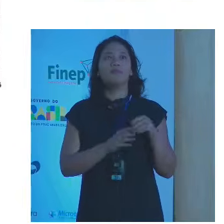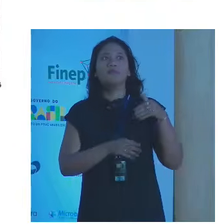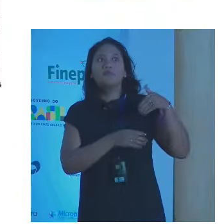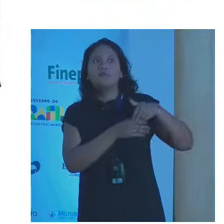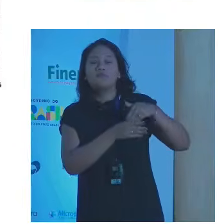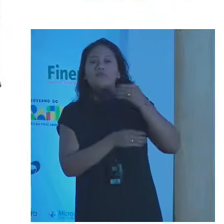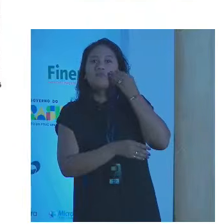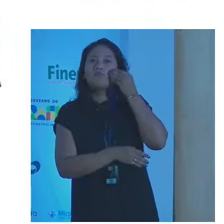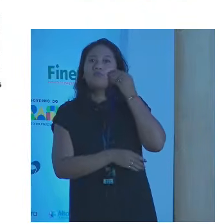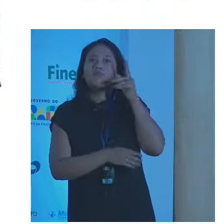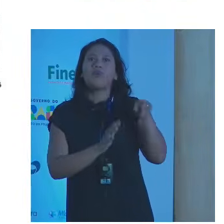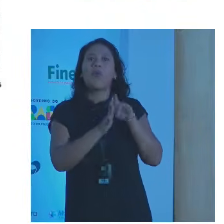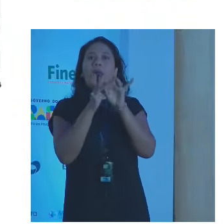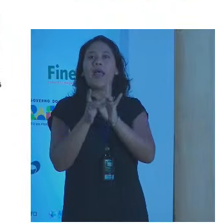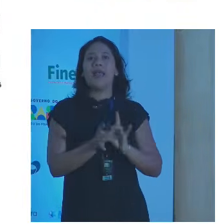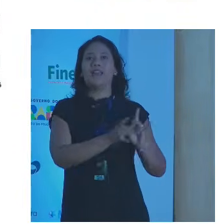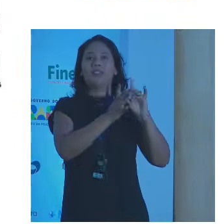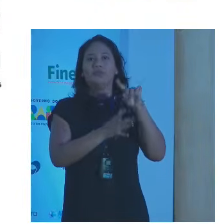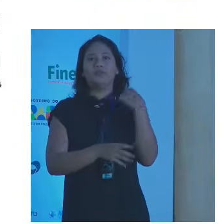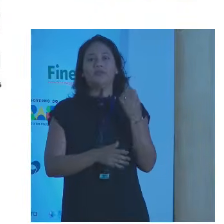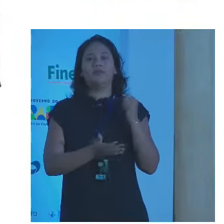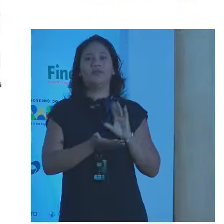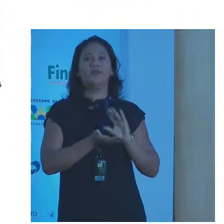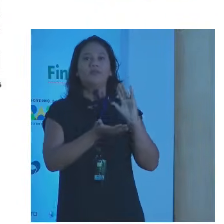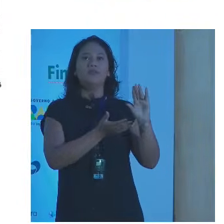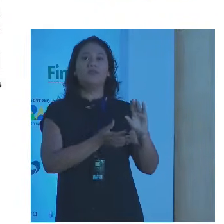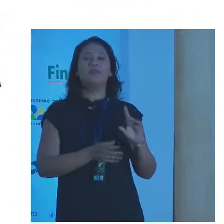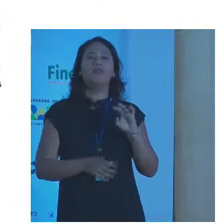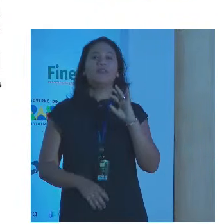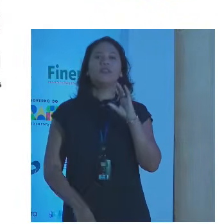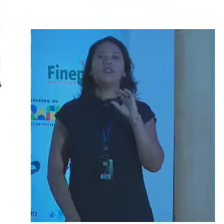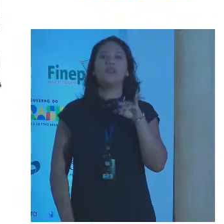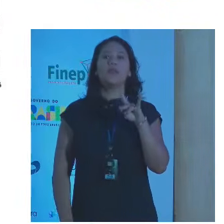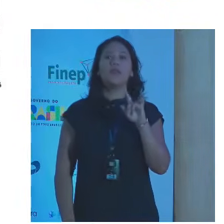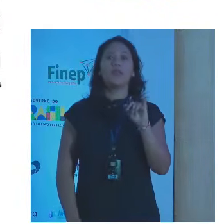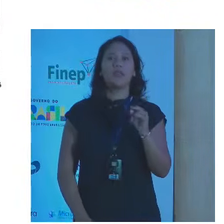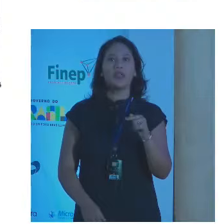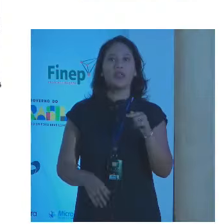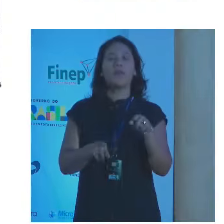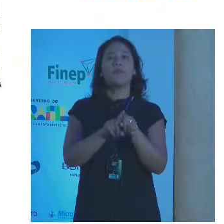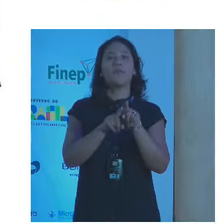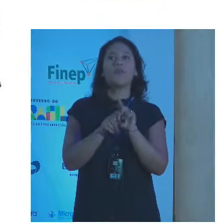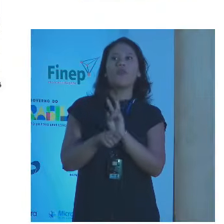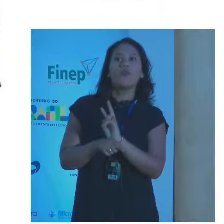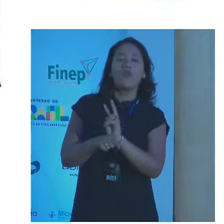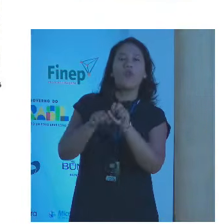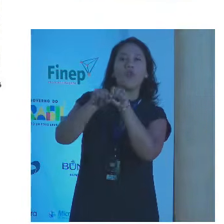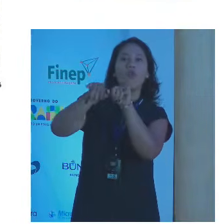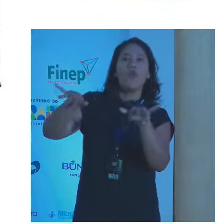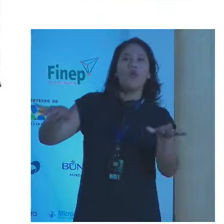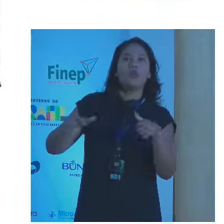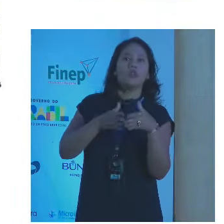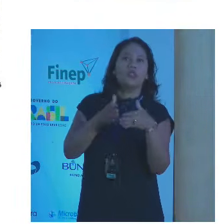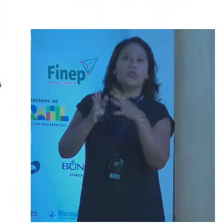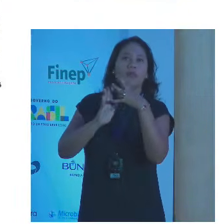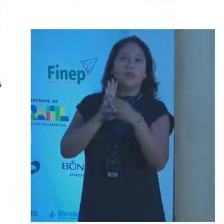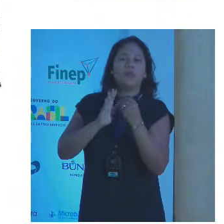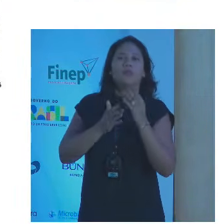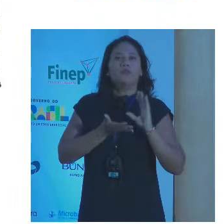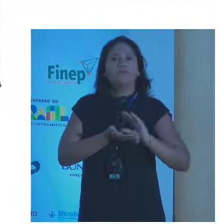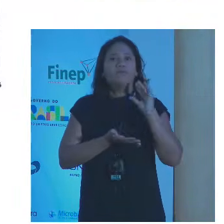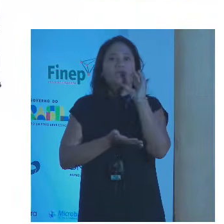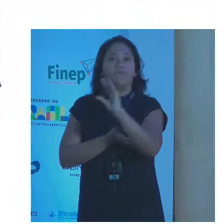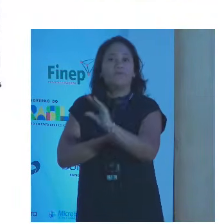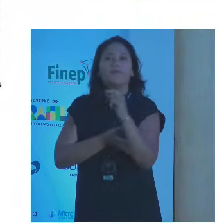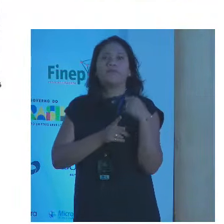da rede, né, nossa rede financiada pelo CNPq, chamada Observatório para a Foz do Amazonas, que está sendo